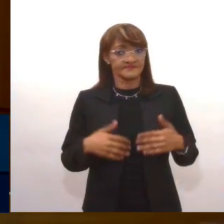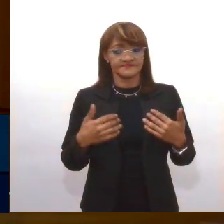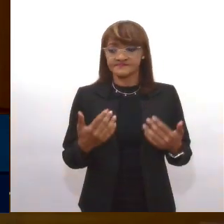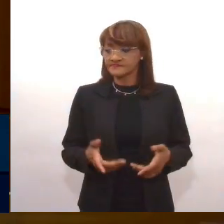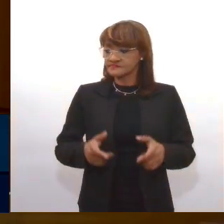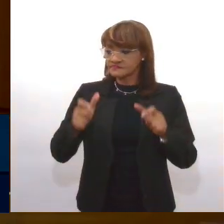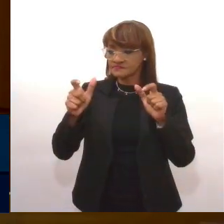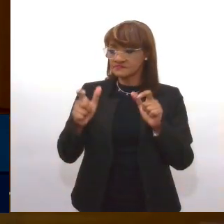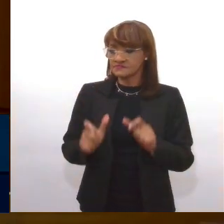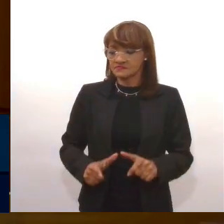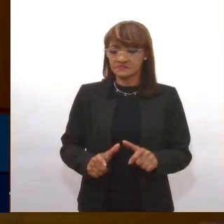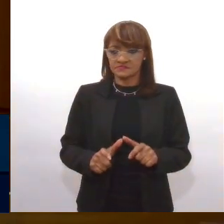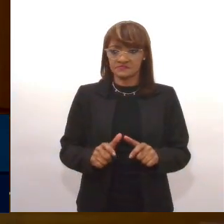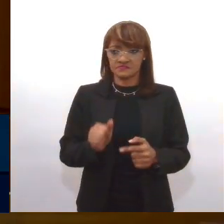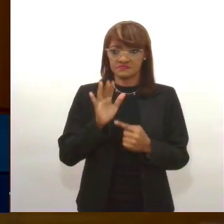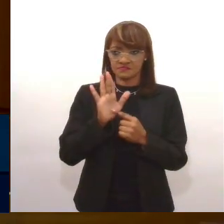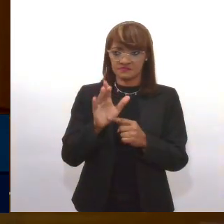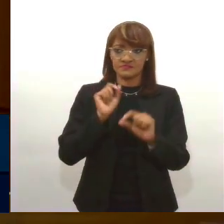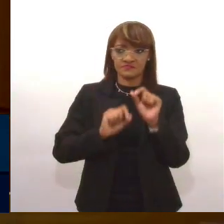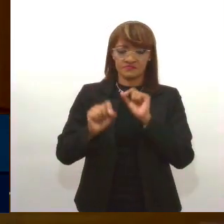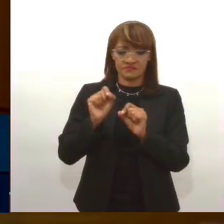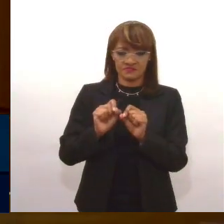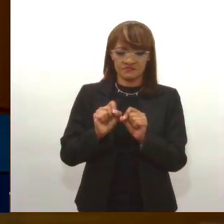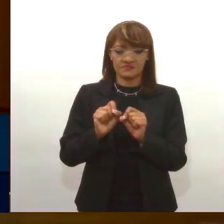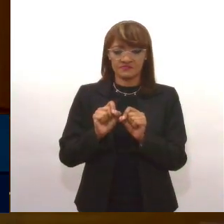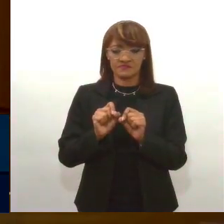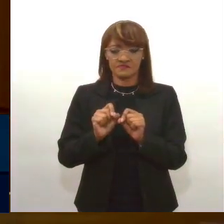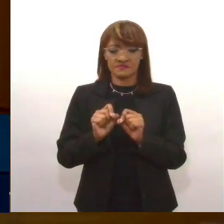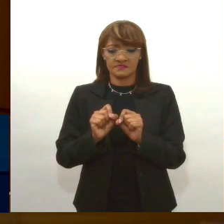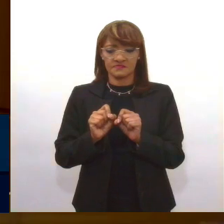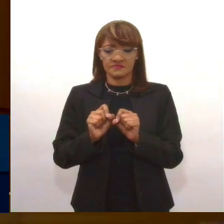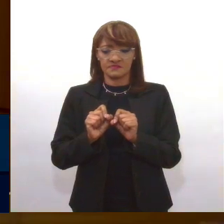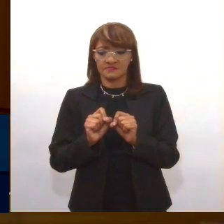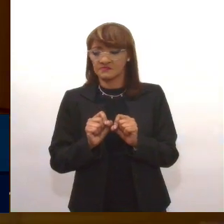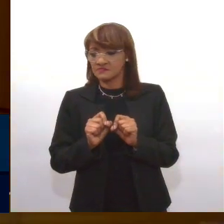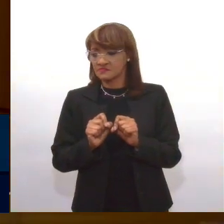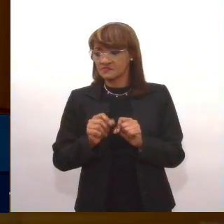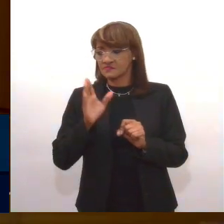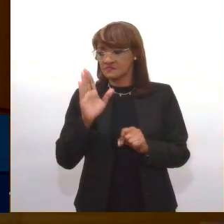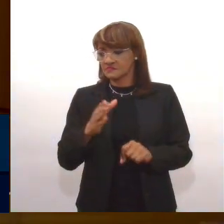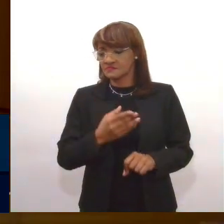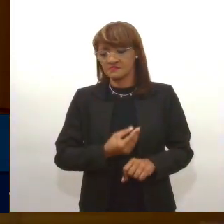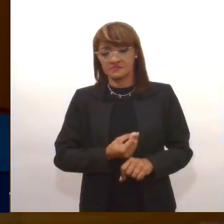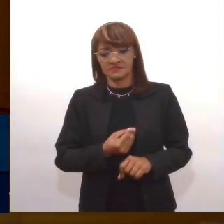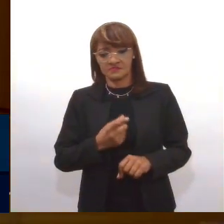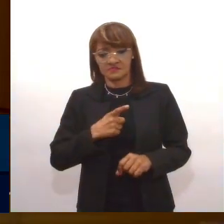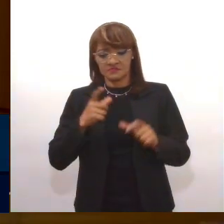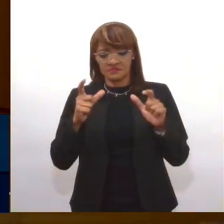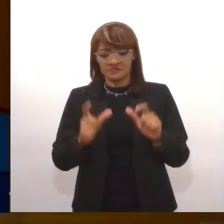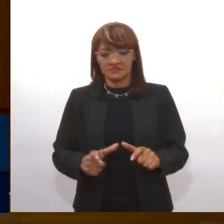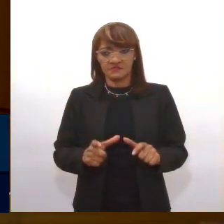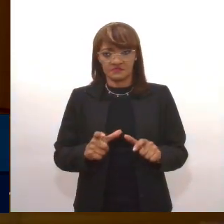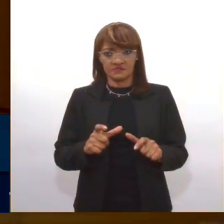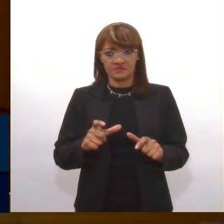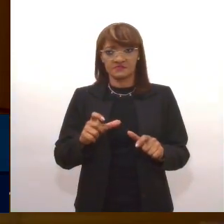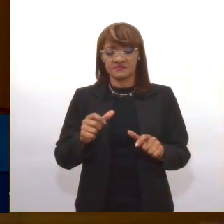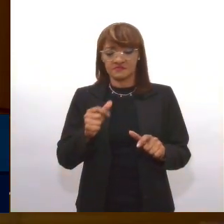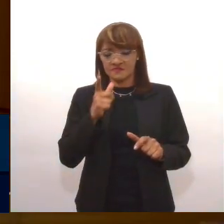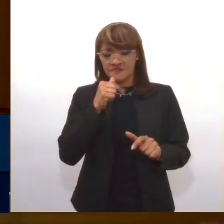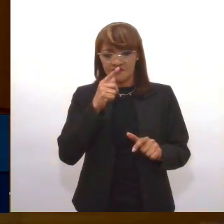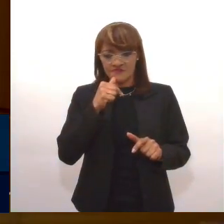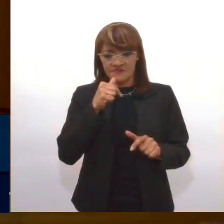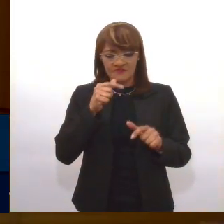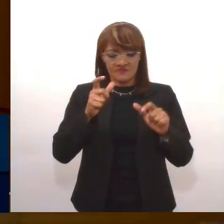Presidente pela é pela presença de Lagoas manguezais cordões de Dunas tabore